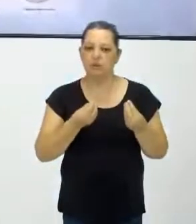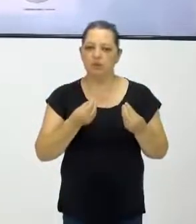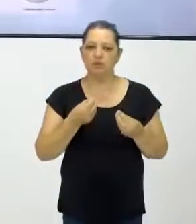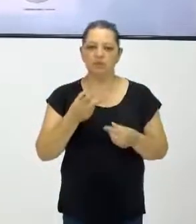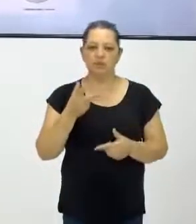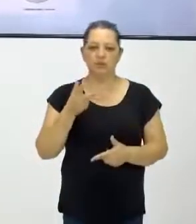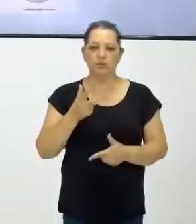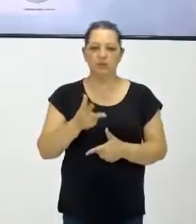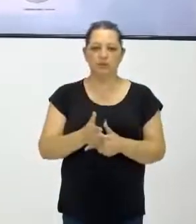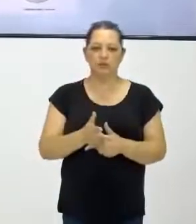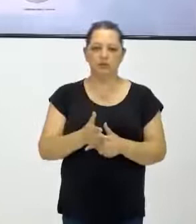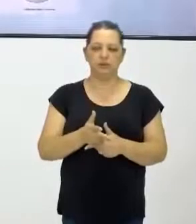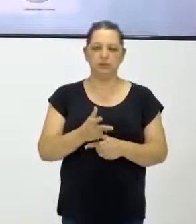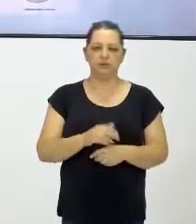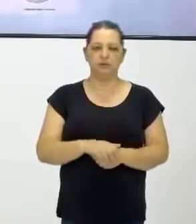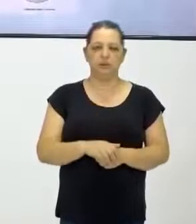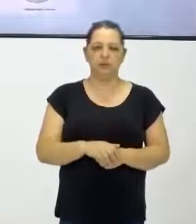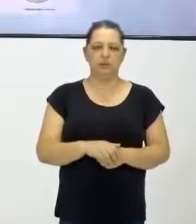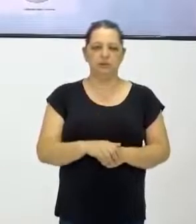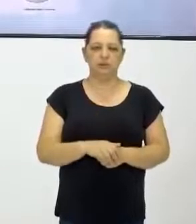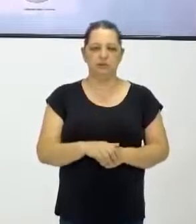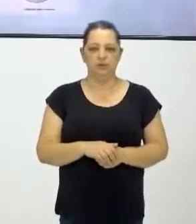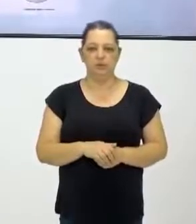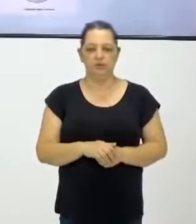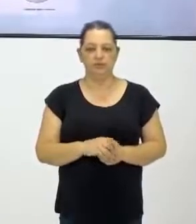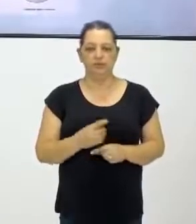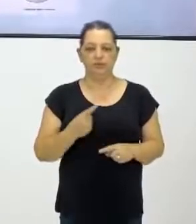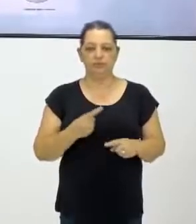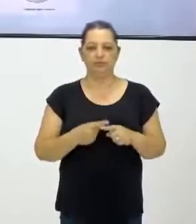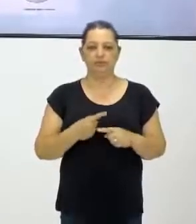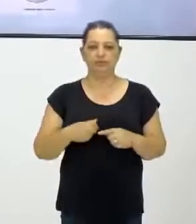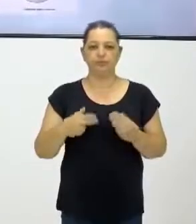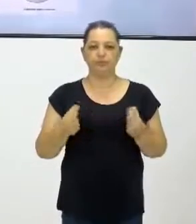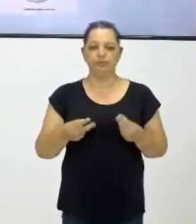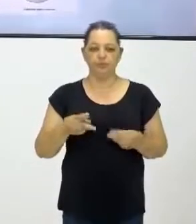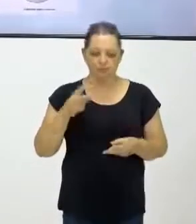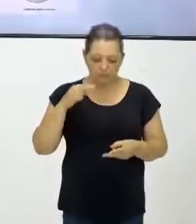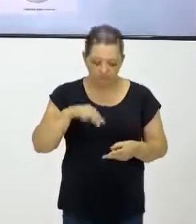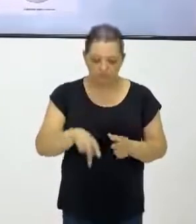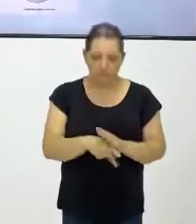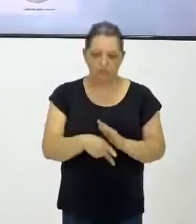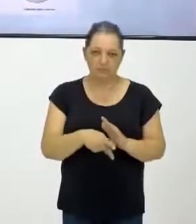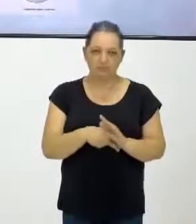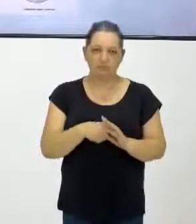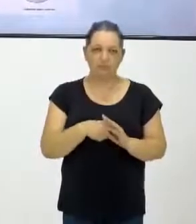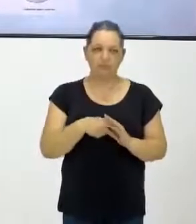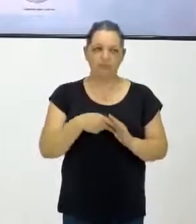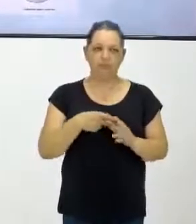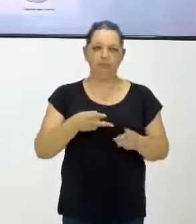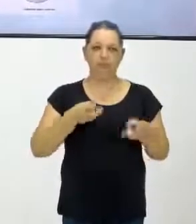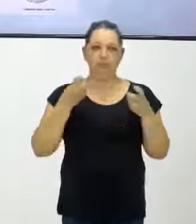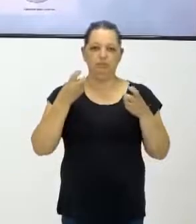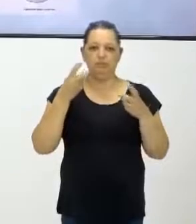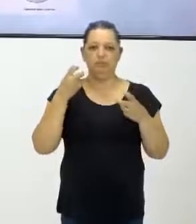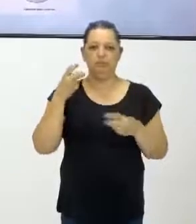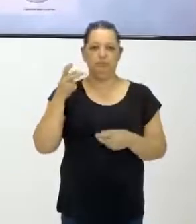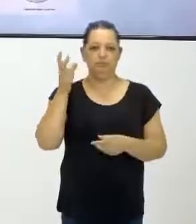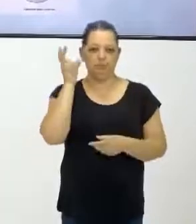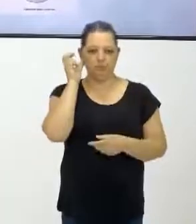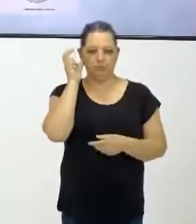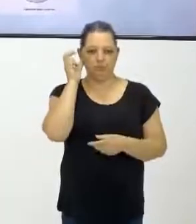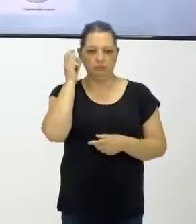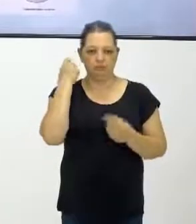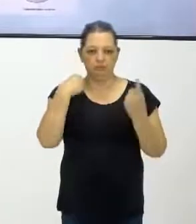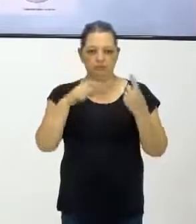aí, pra gente ver como que isso aqui acontece, esse enxergar a voz, né? Como é que eu consigo enxergar minha voz? Rola o vídeo aí! Mas como